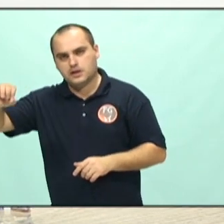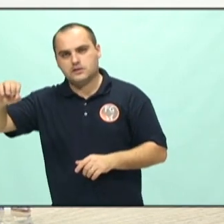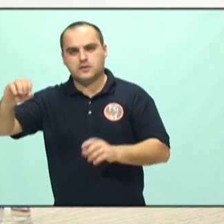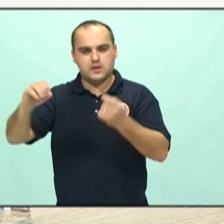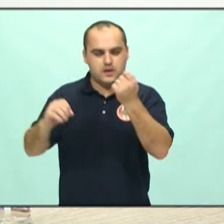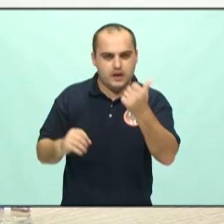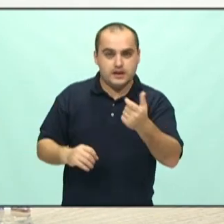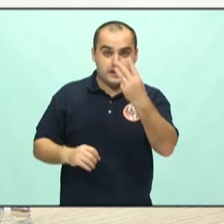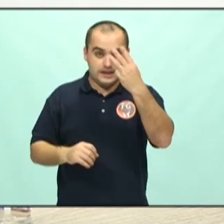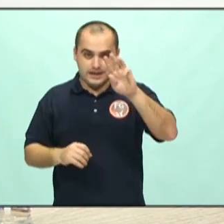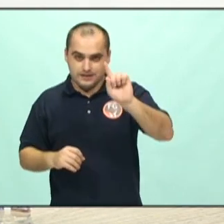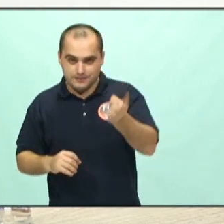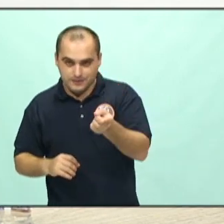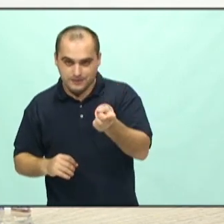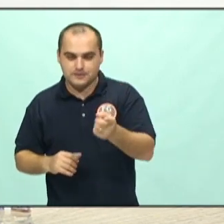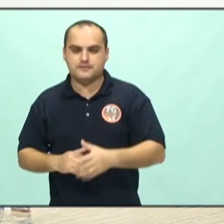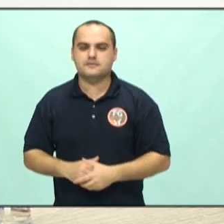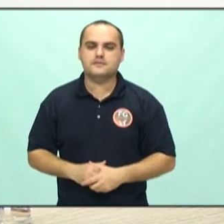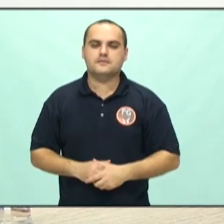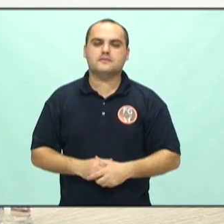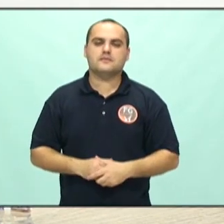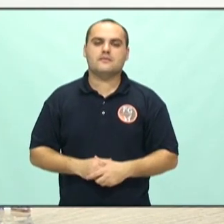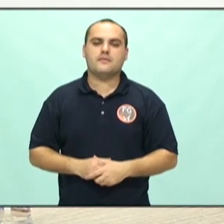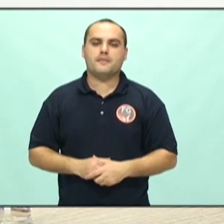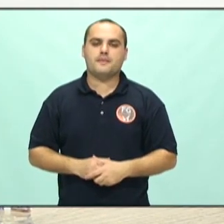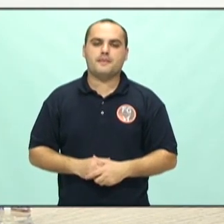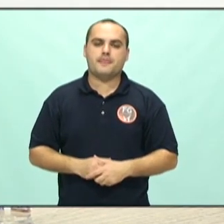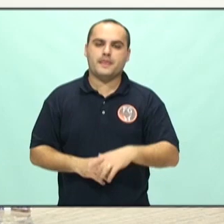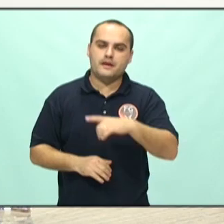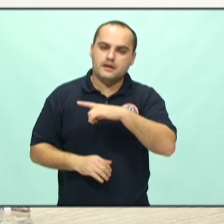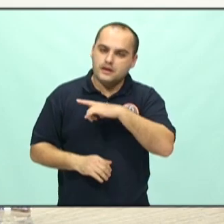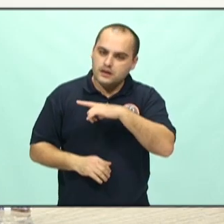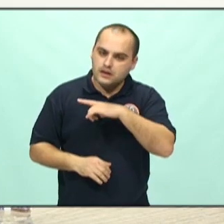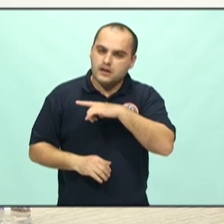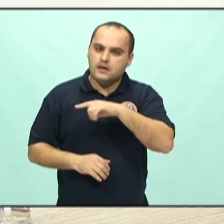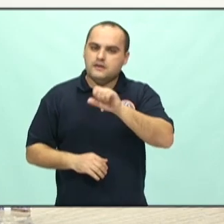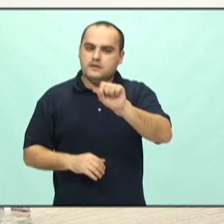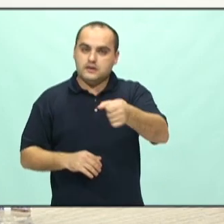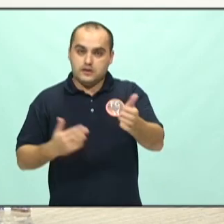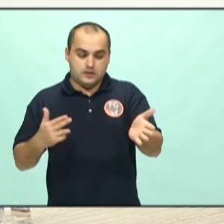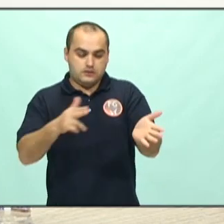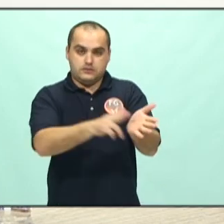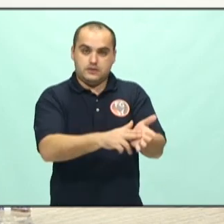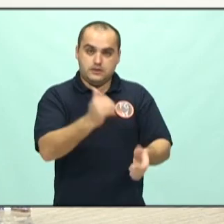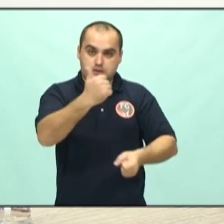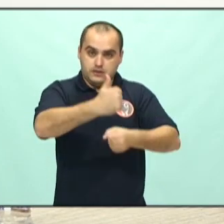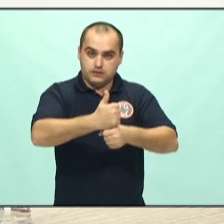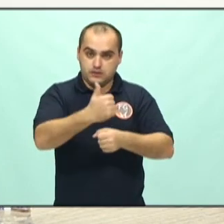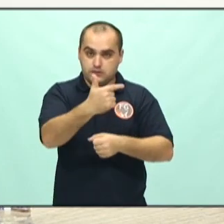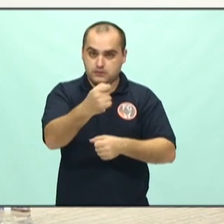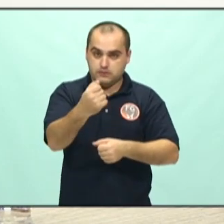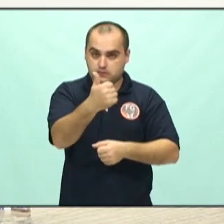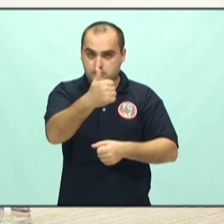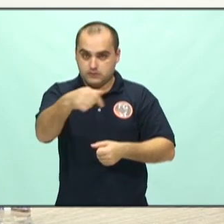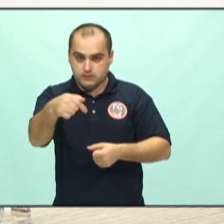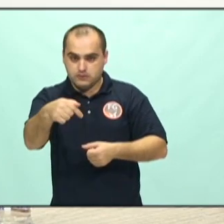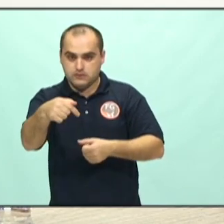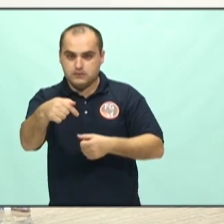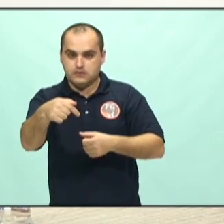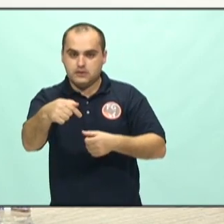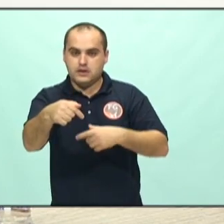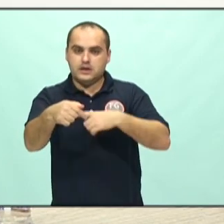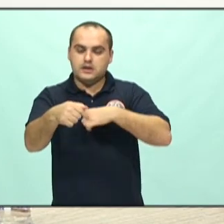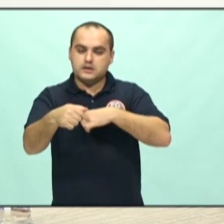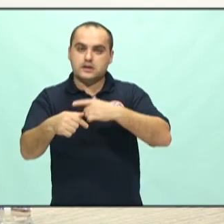quase 3.000 filiados, né? Nós tivemos... quando assumimos a diretoria em 2017, contávamos